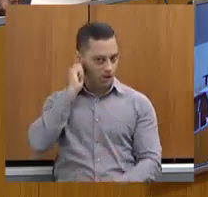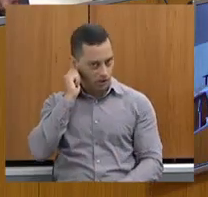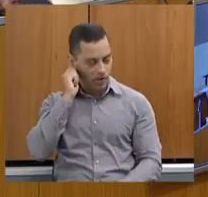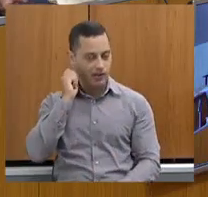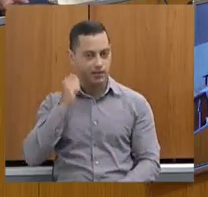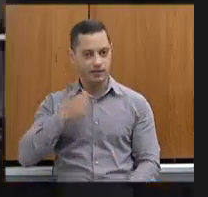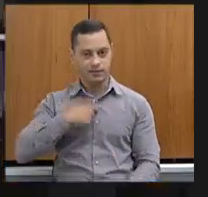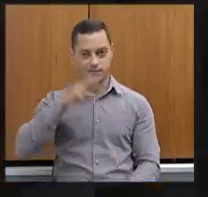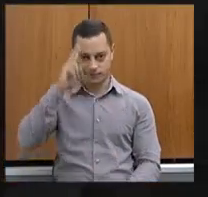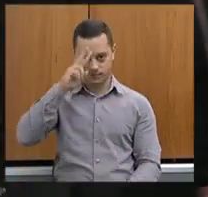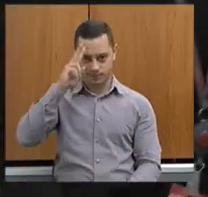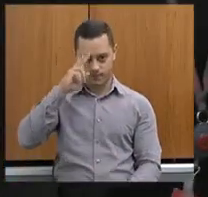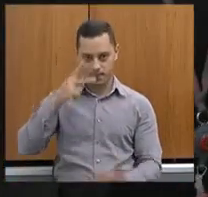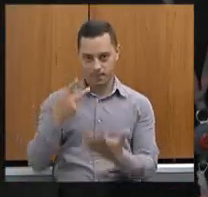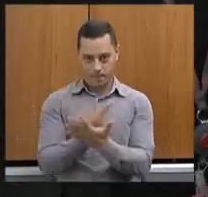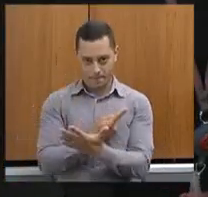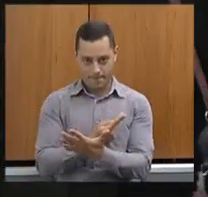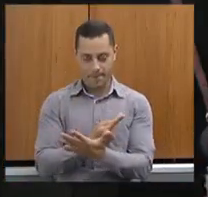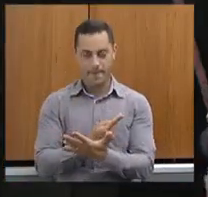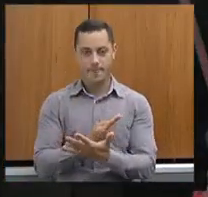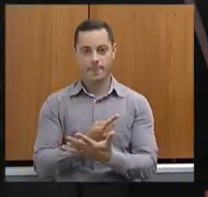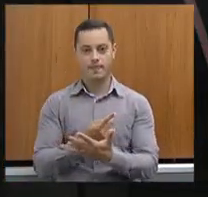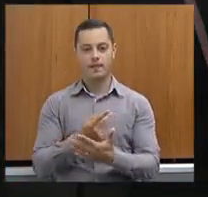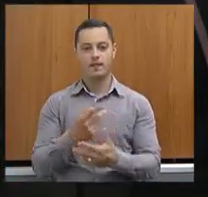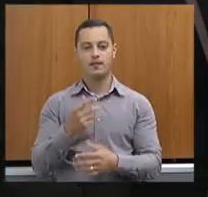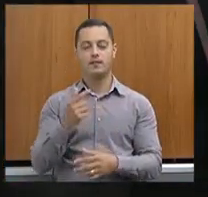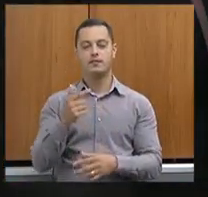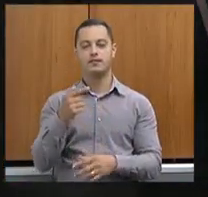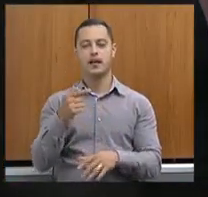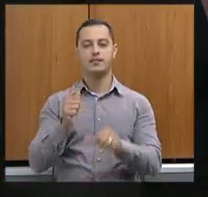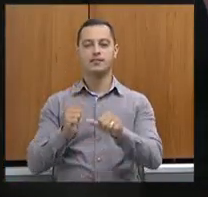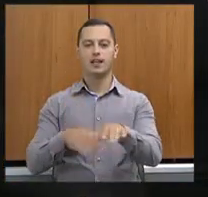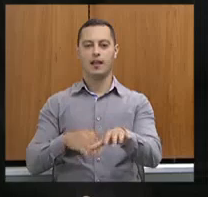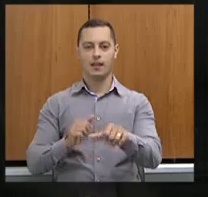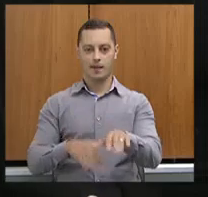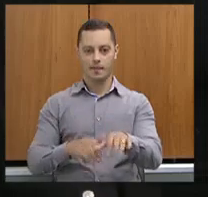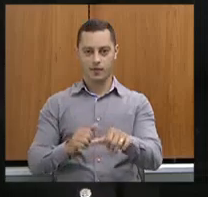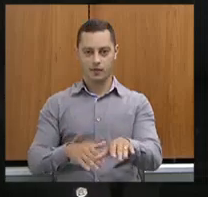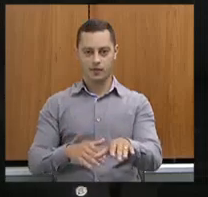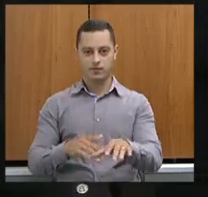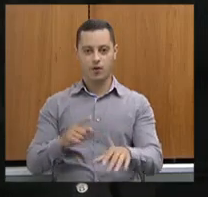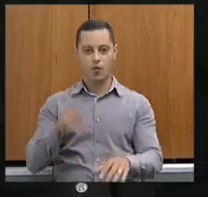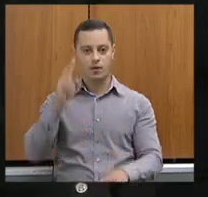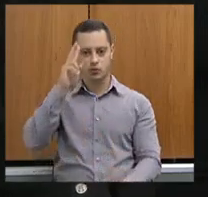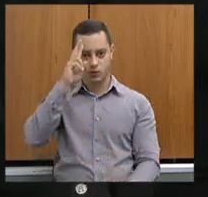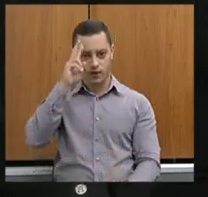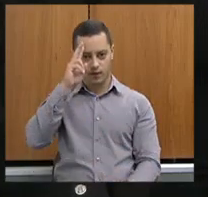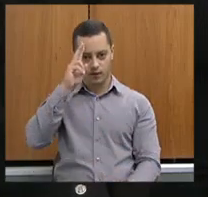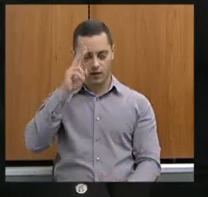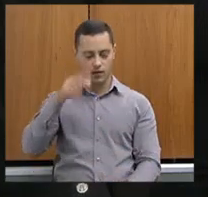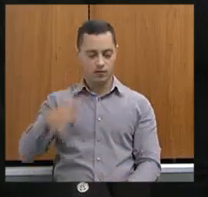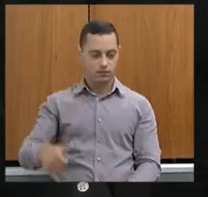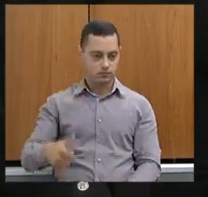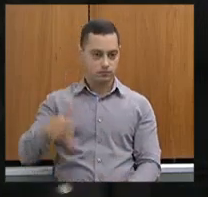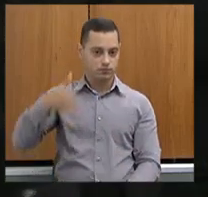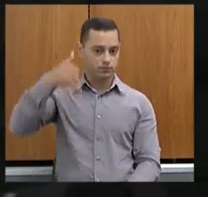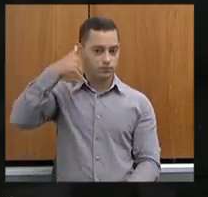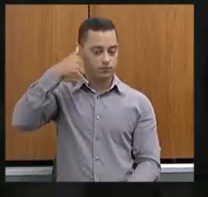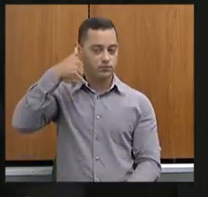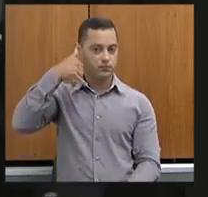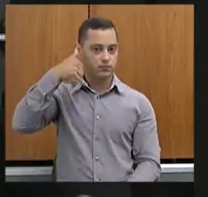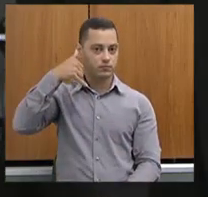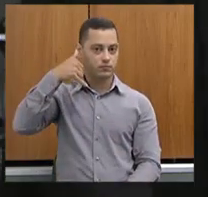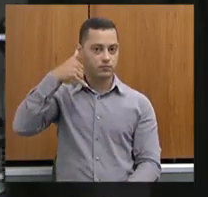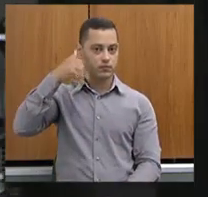uma vez teve Sete de Setembro e na segunda-feira primeiro telefonema foi de general bini